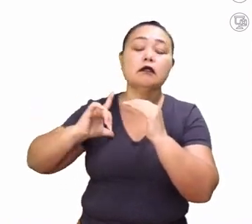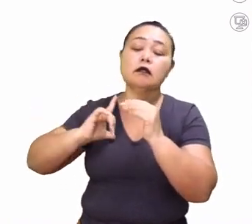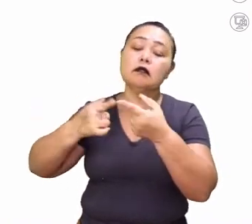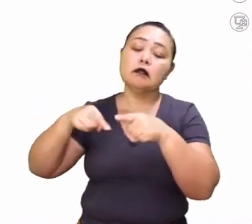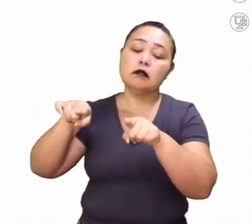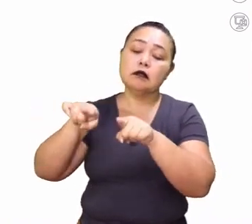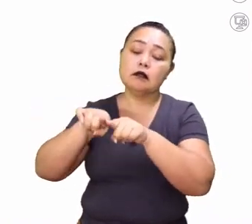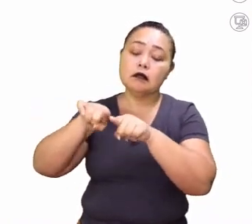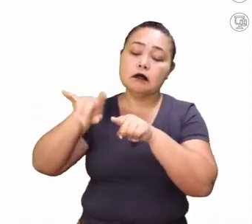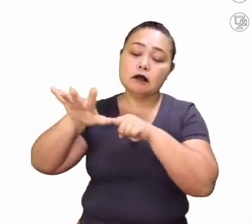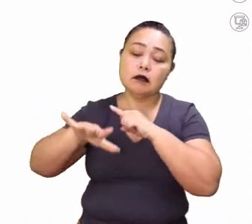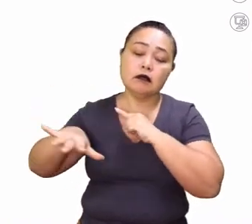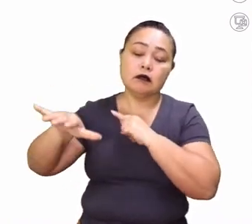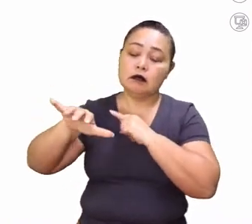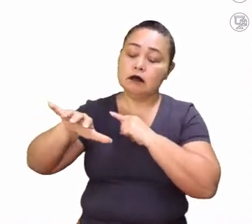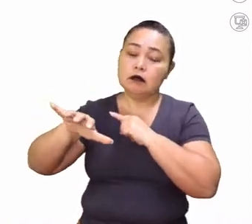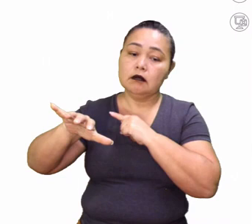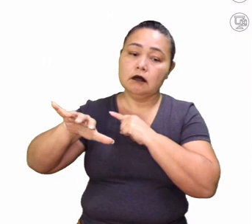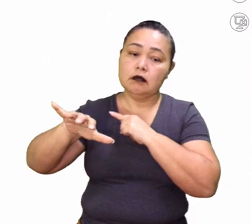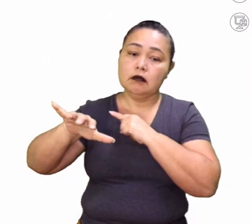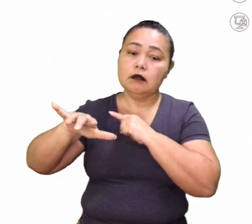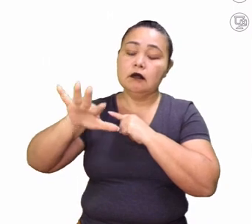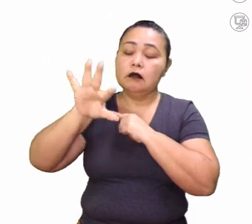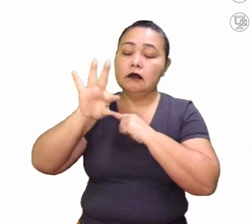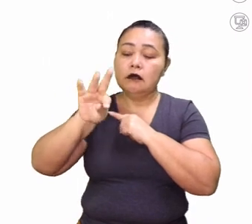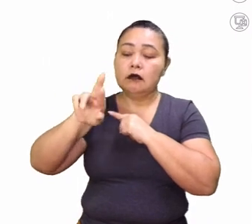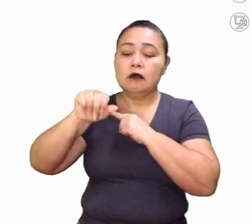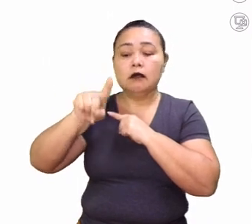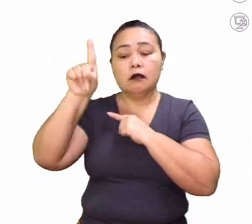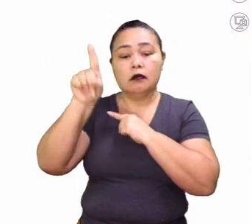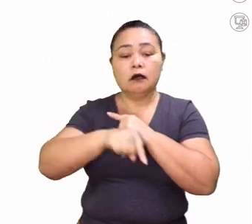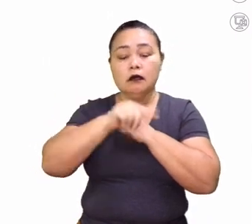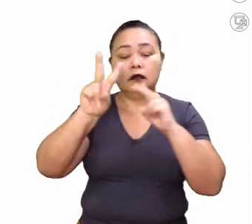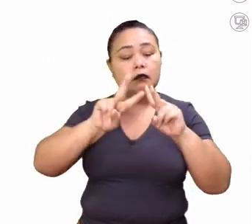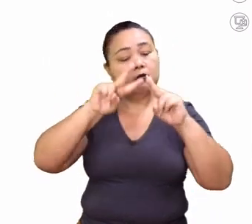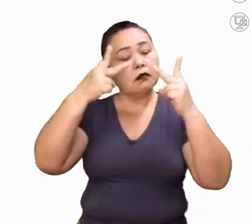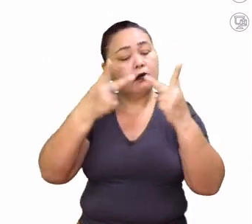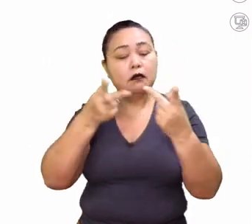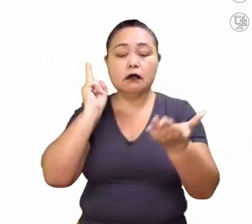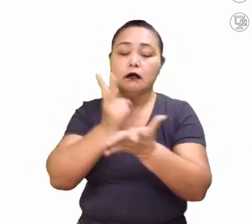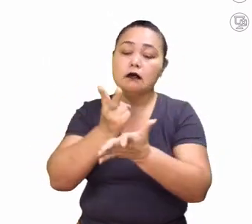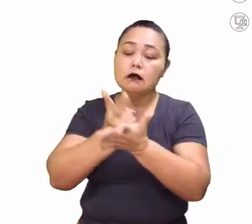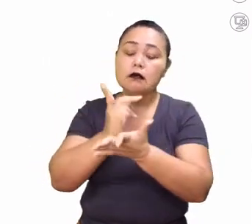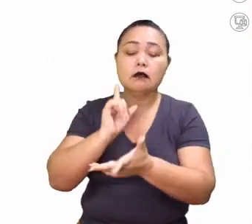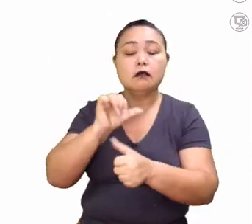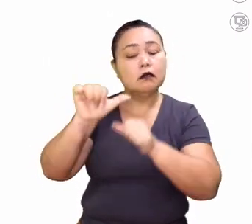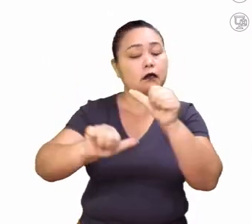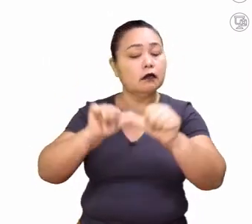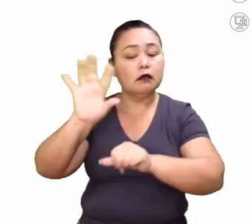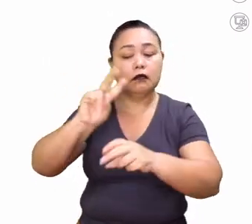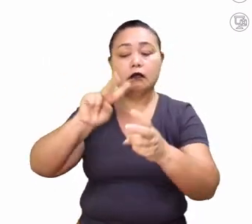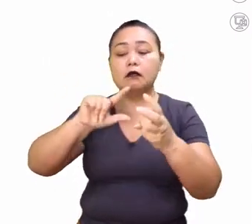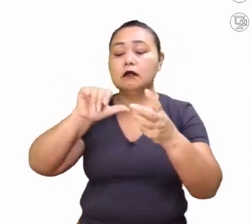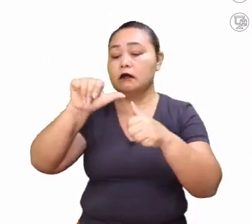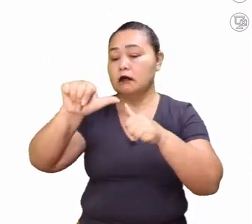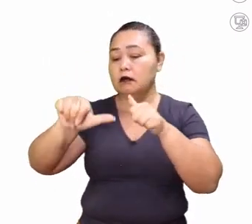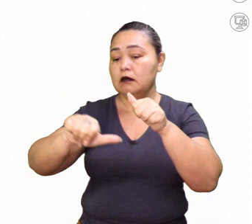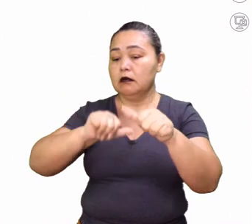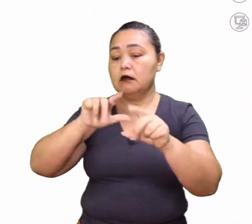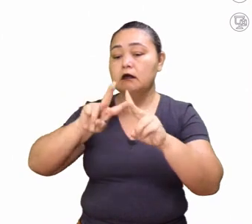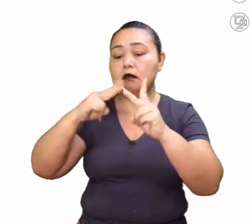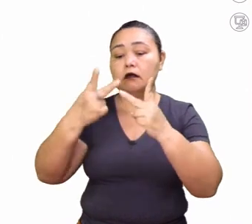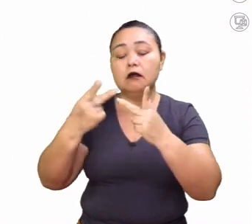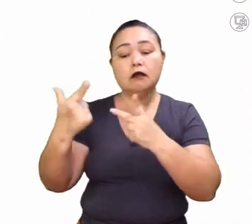também uma parte que vai ficar o trabalho ali vai ser nuro onde o volume vai ficar constante sem variação de volume Não há trabalho